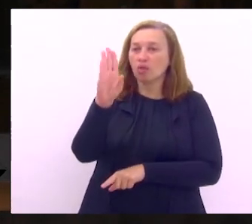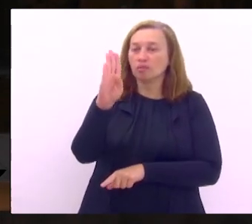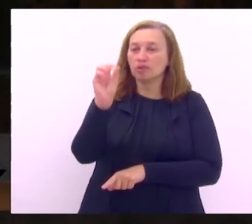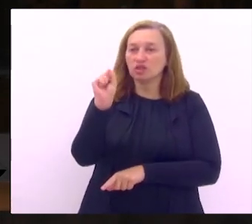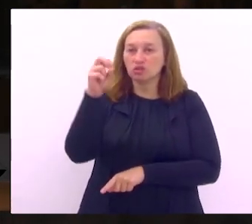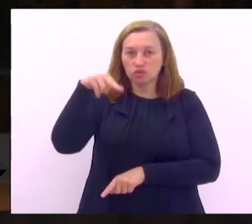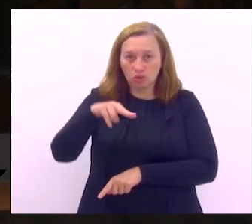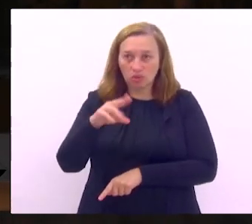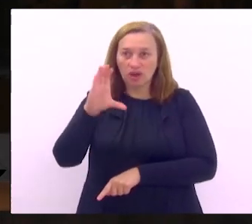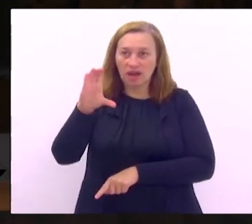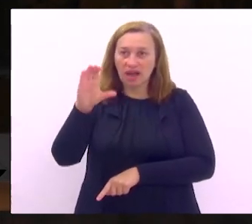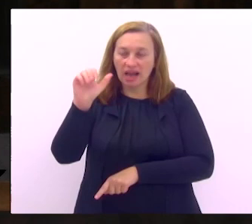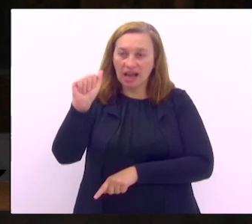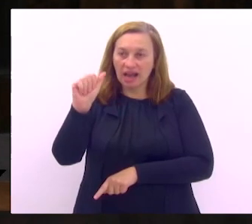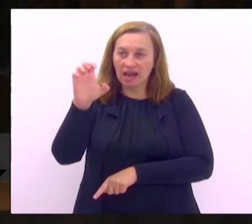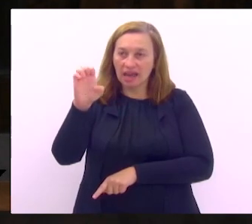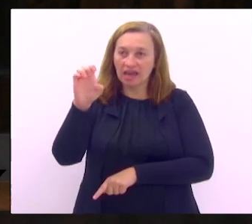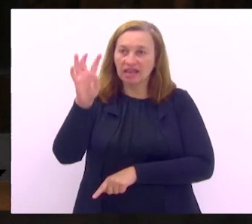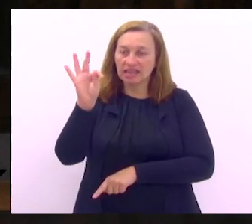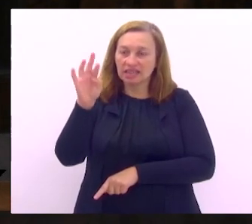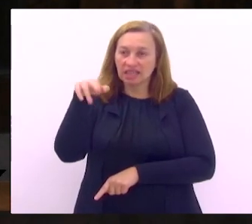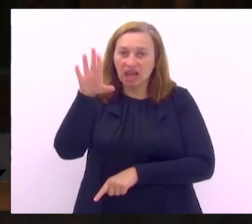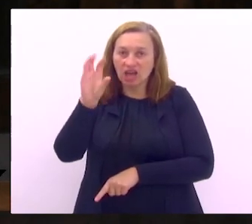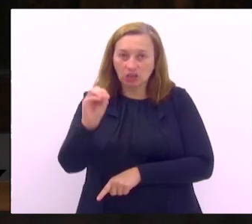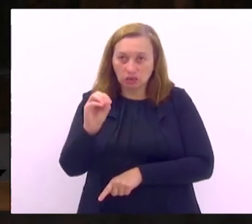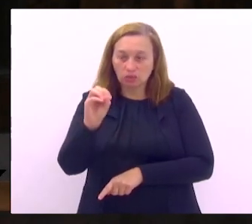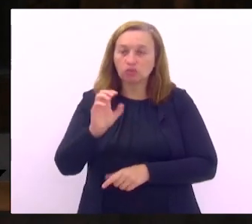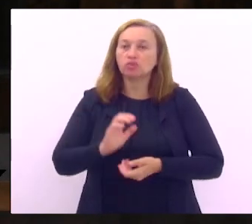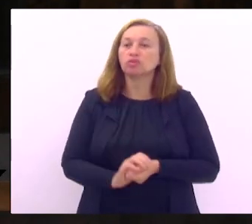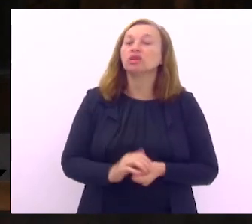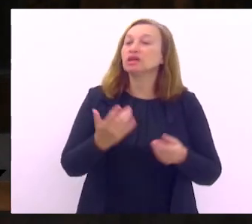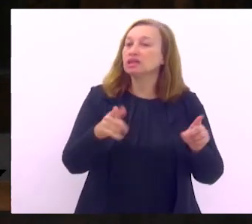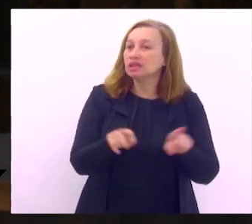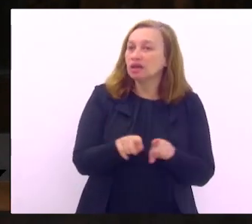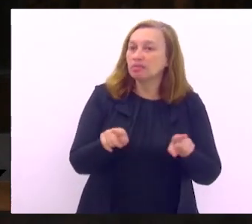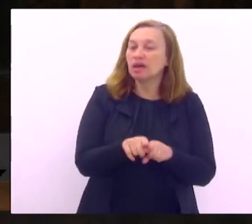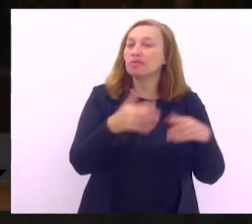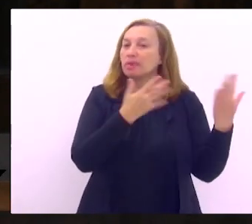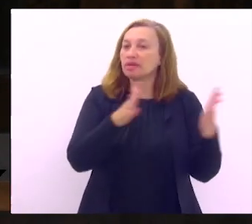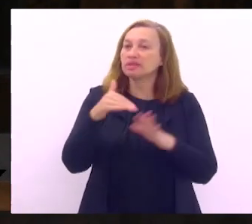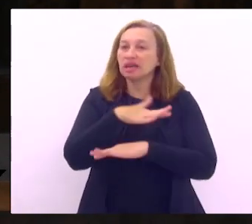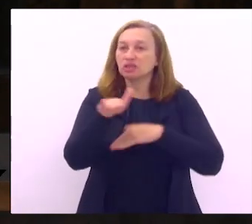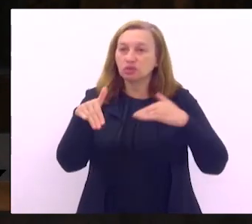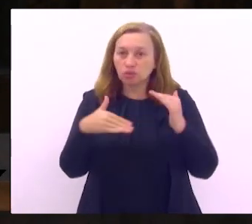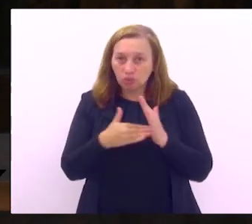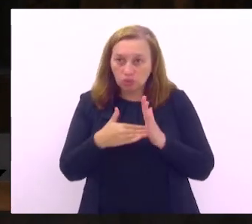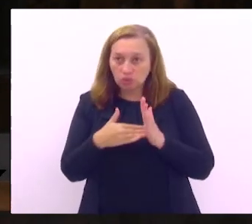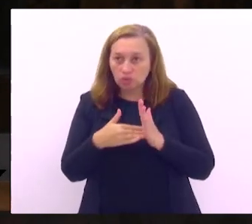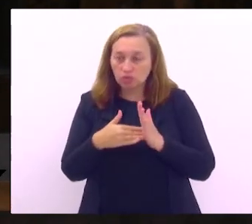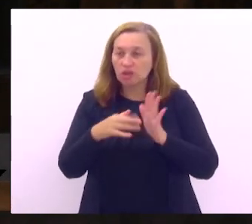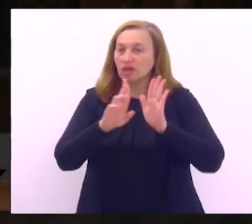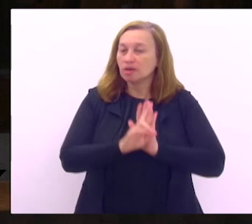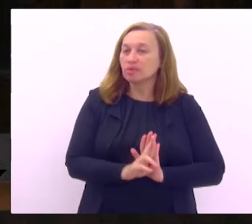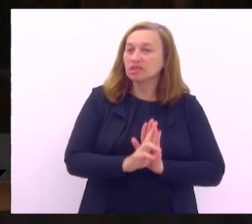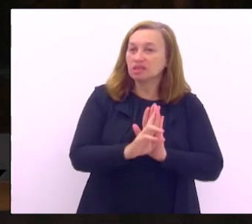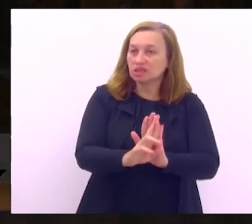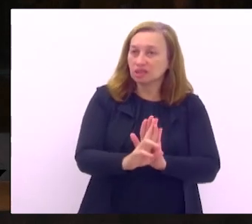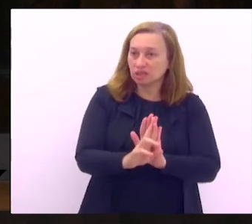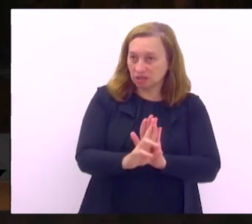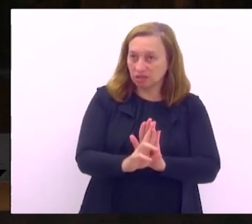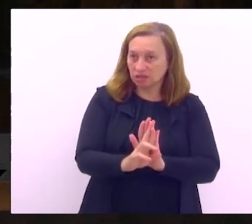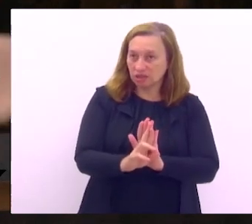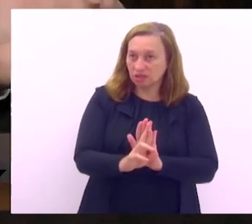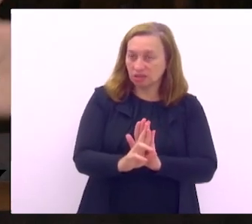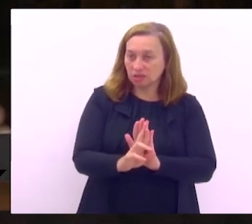sessão, saudar todos os representantes do poder público aqui presentes, na figura do nosso